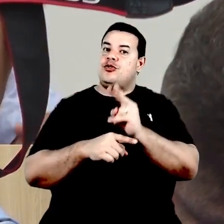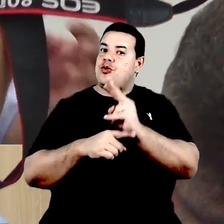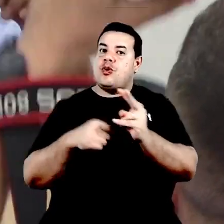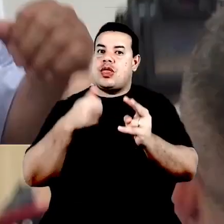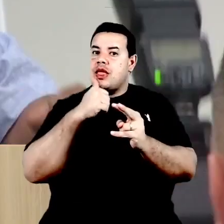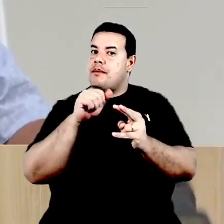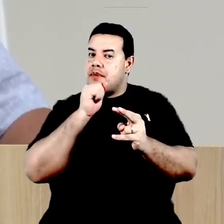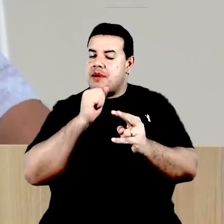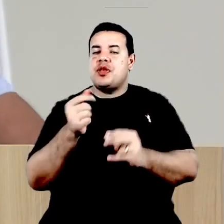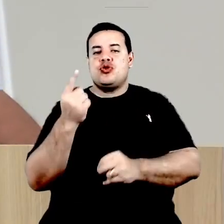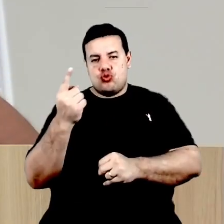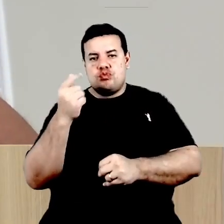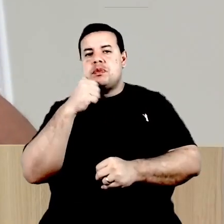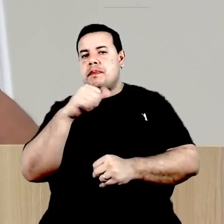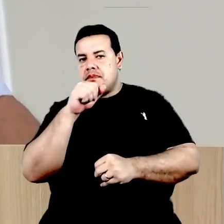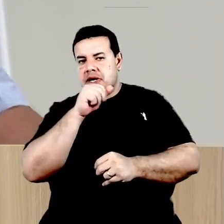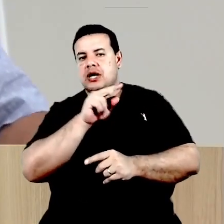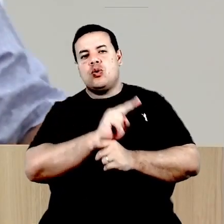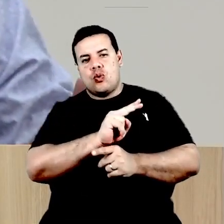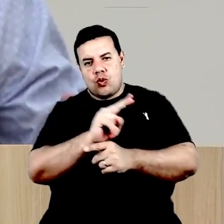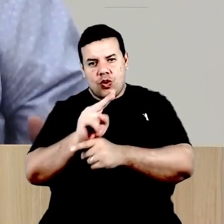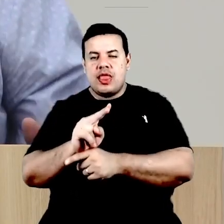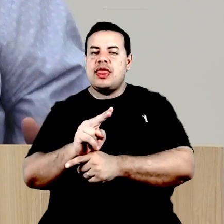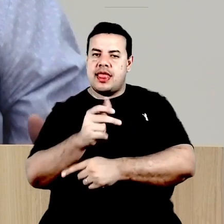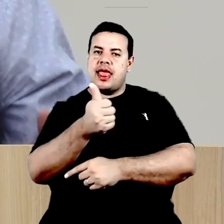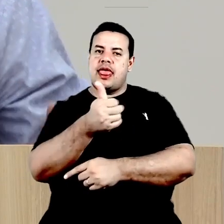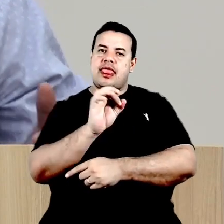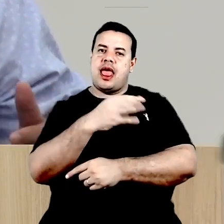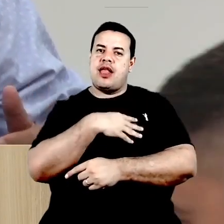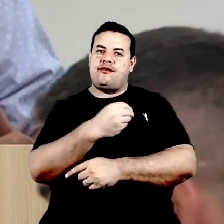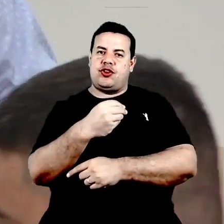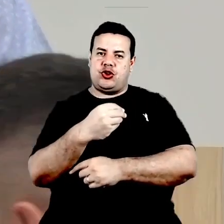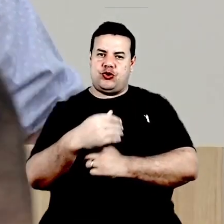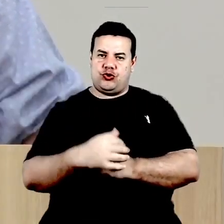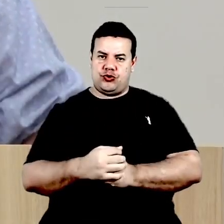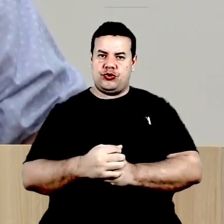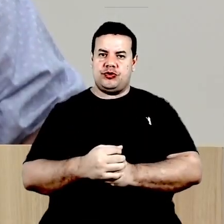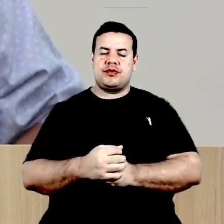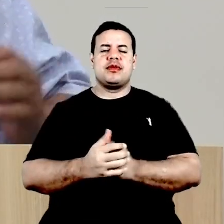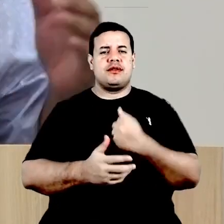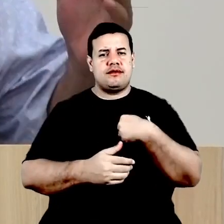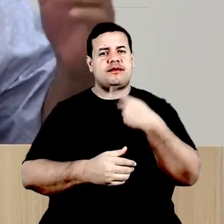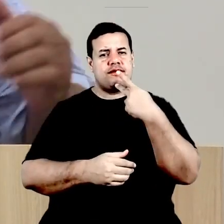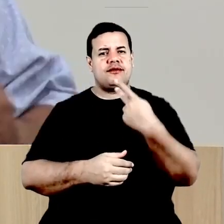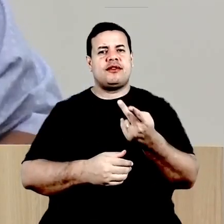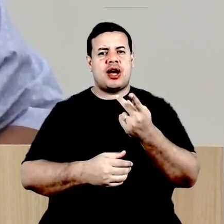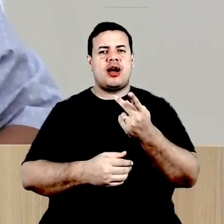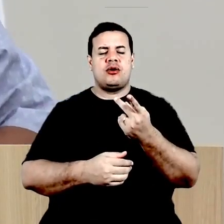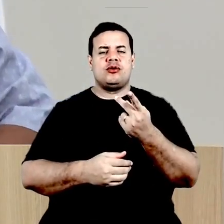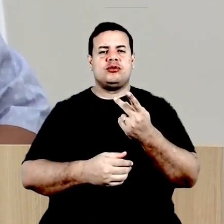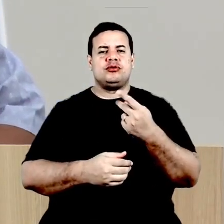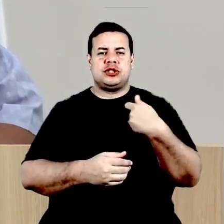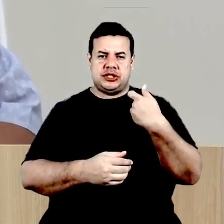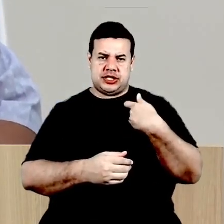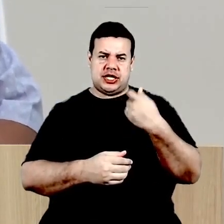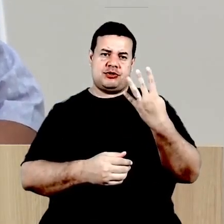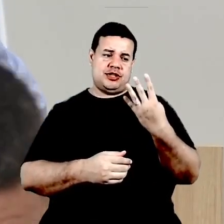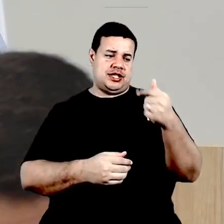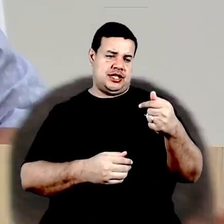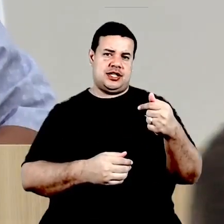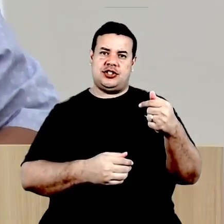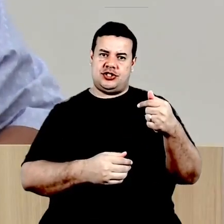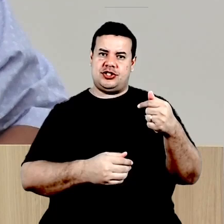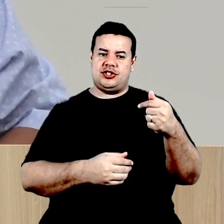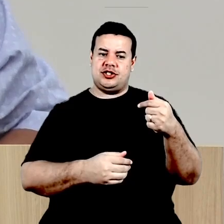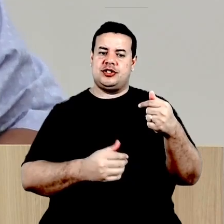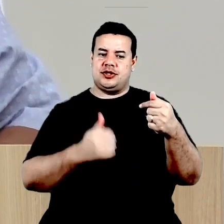mas uma mãe cuida de 10 filhos e eu digo isso meus 47 anos a